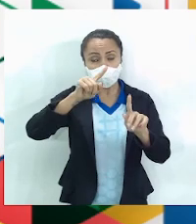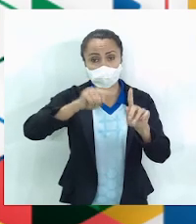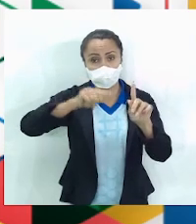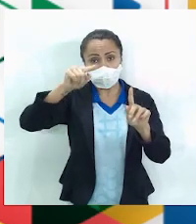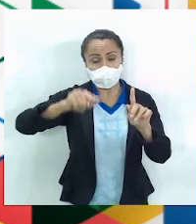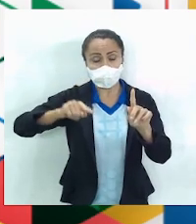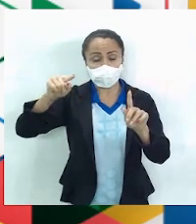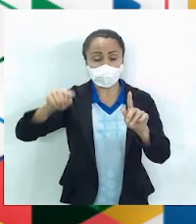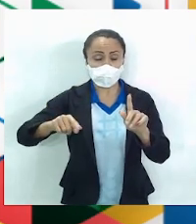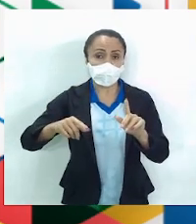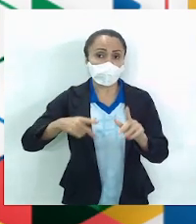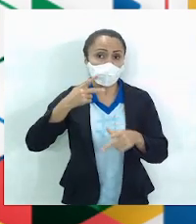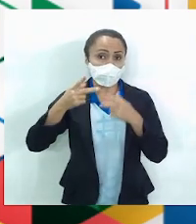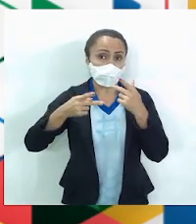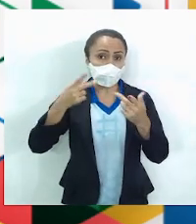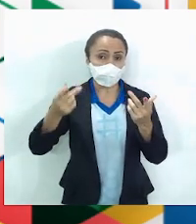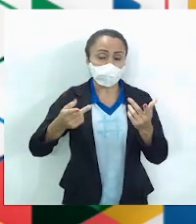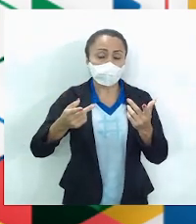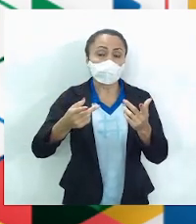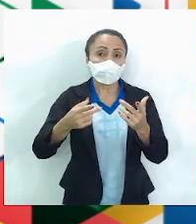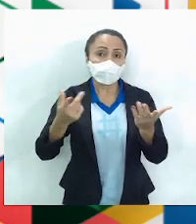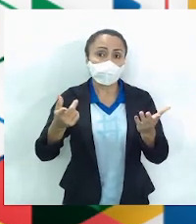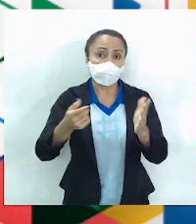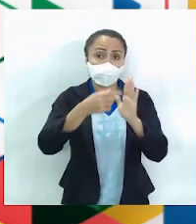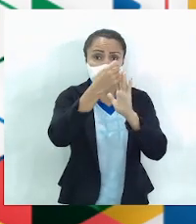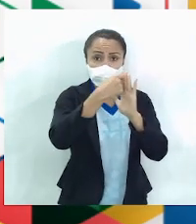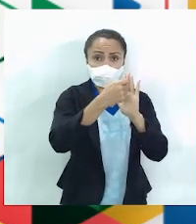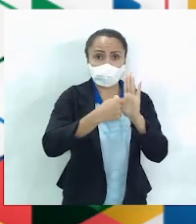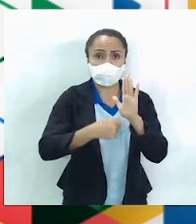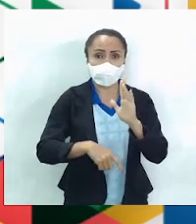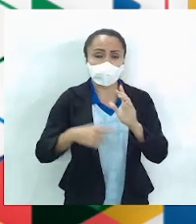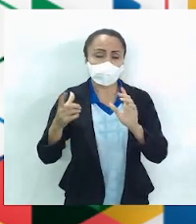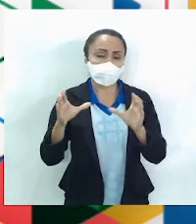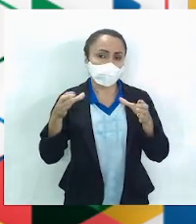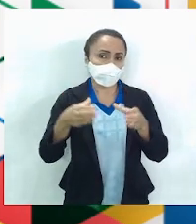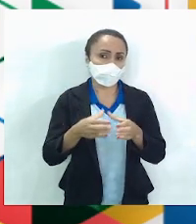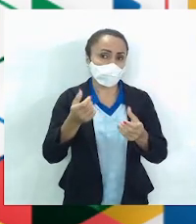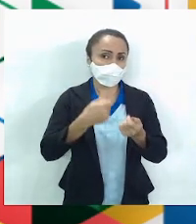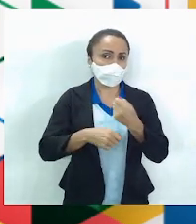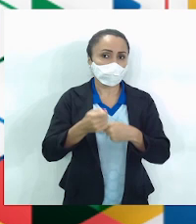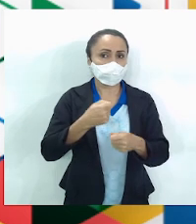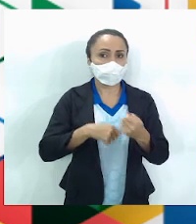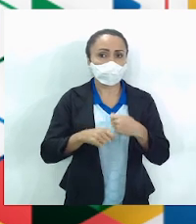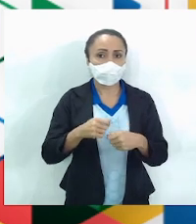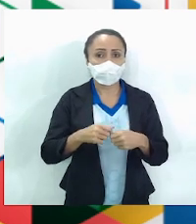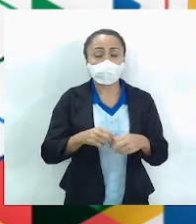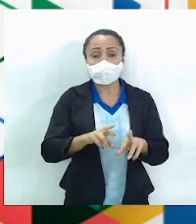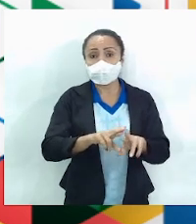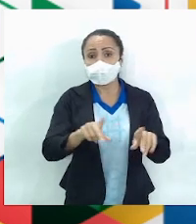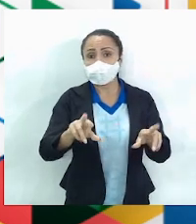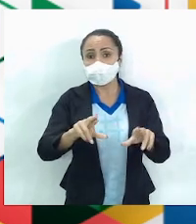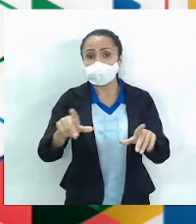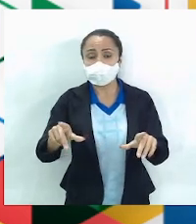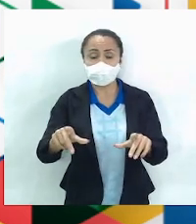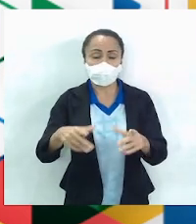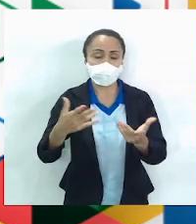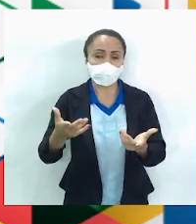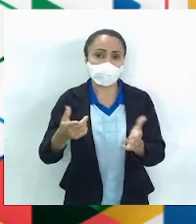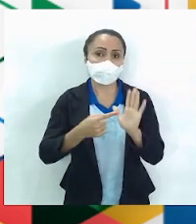pelo autor deve-se ao fato de esse bloco econômico, diferentemente dos demais, apresentar o